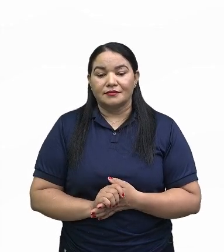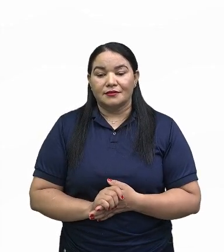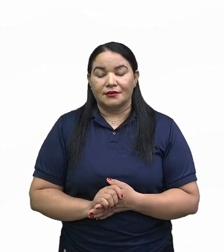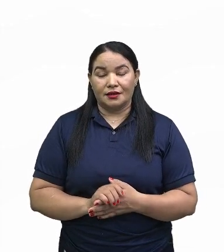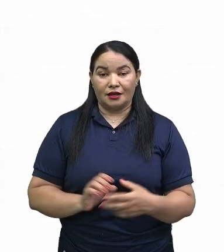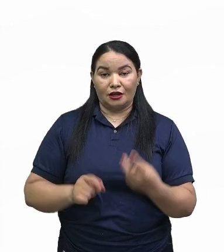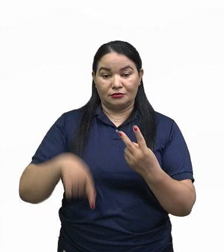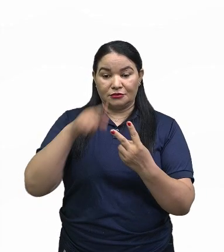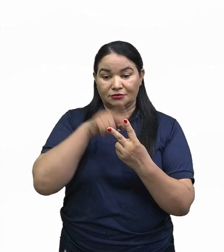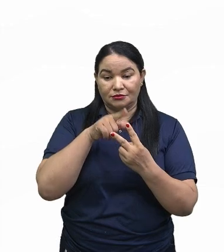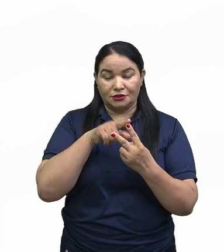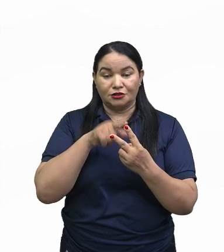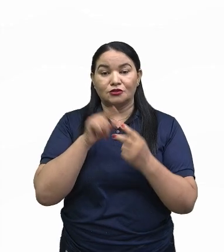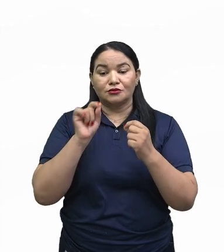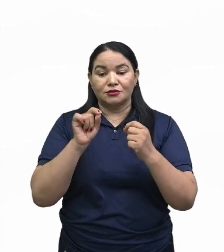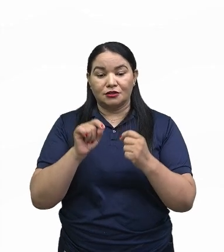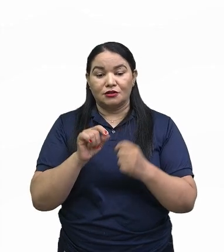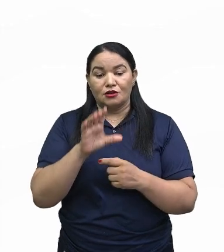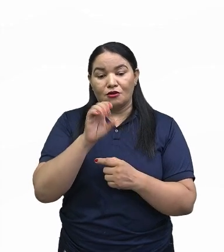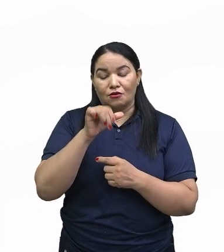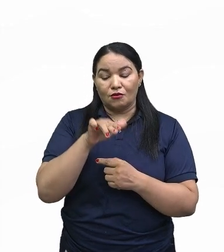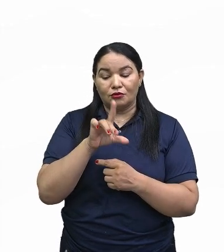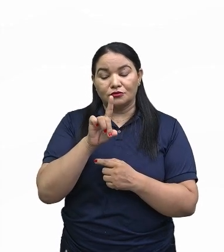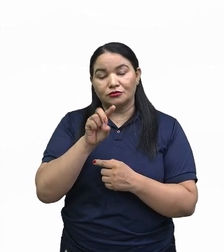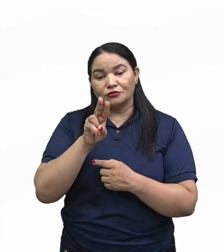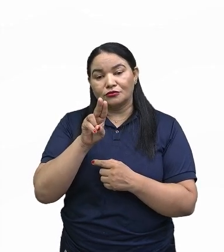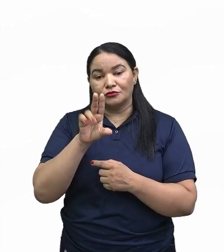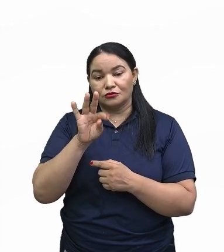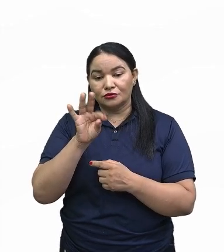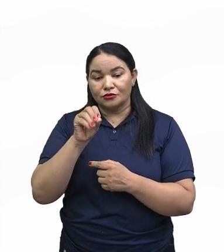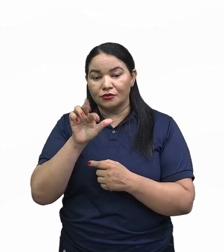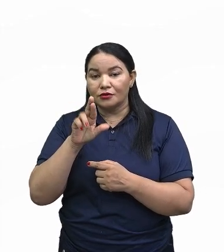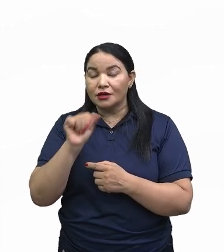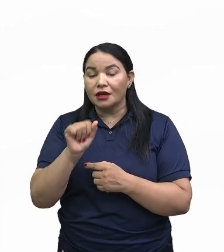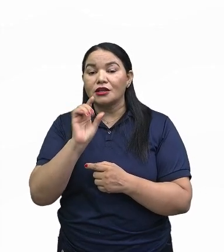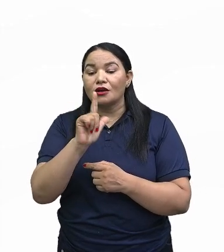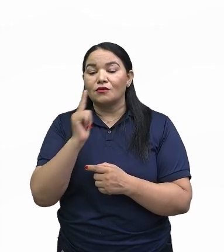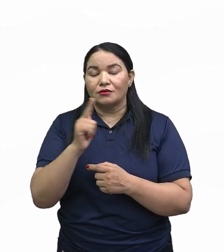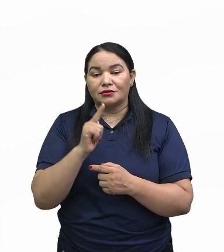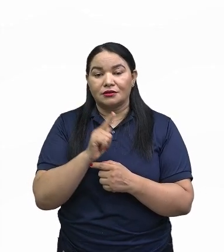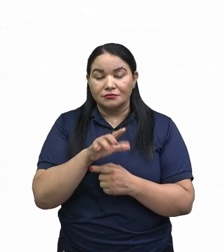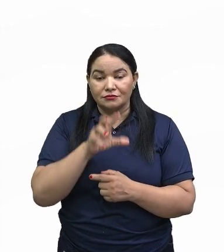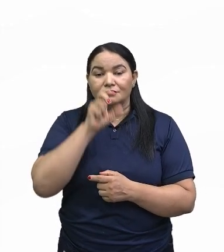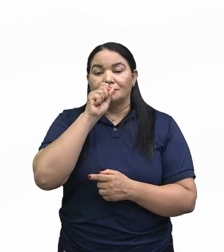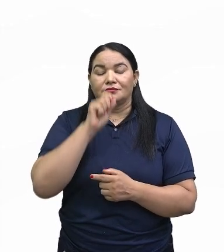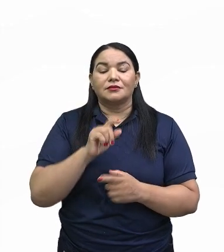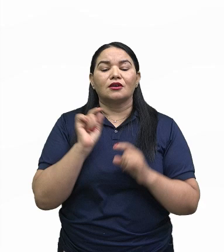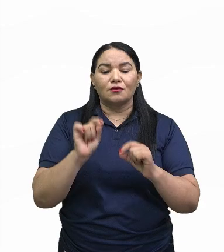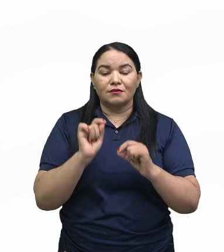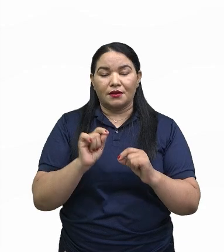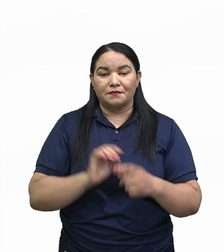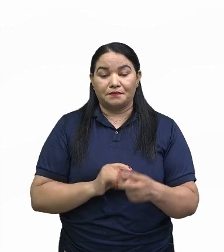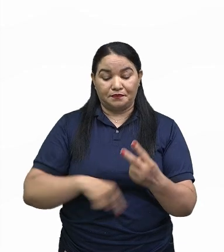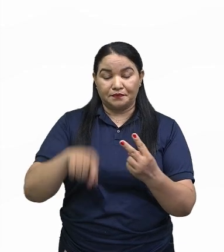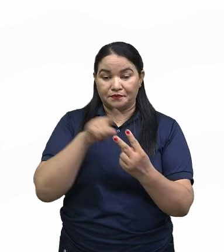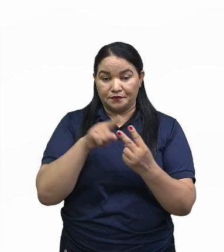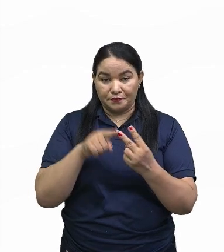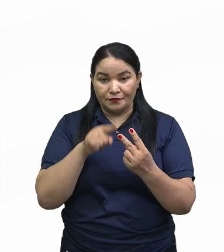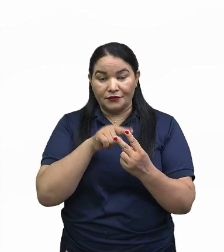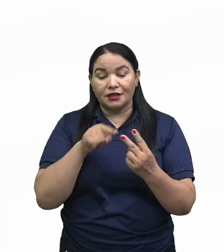porção condutora e a porção respiratória, certo? Estas porções